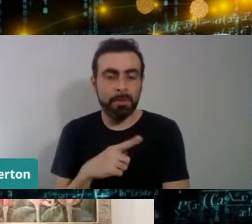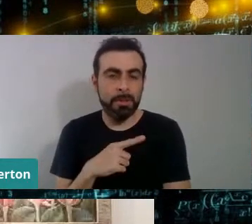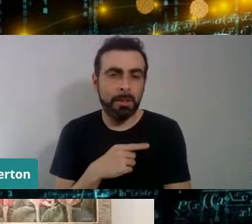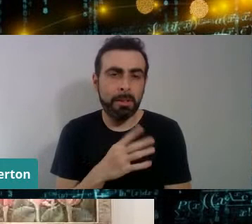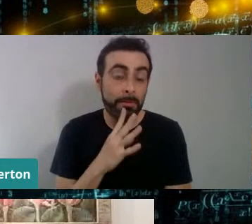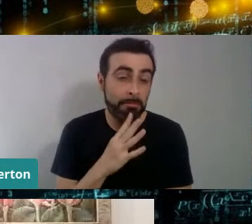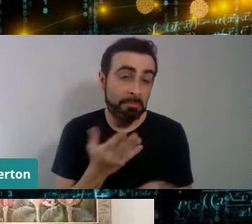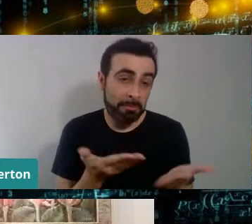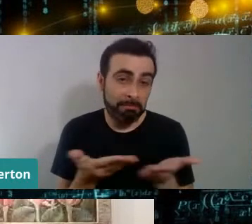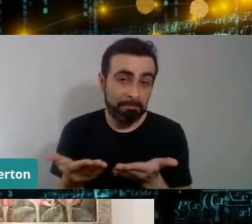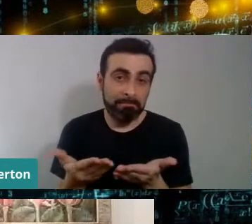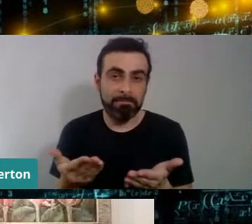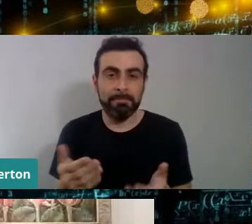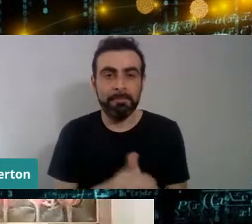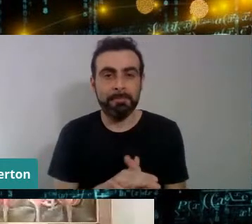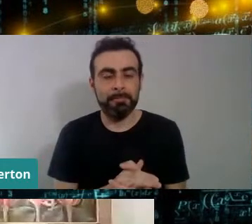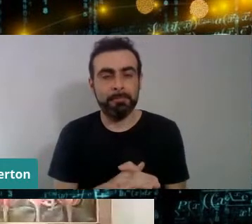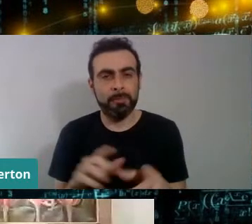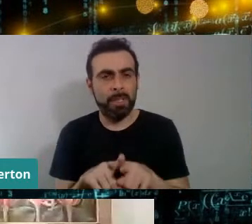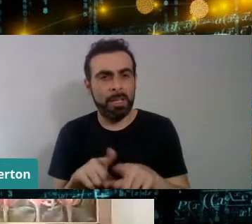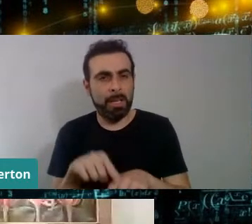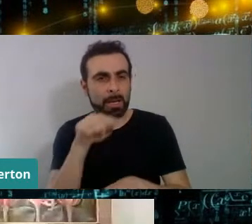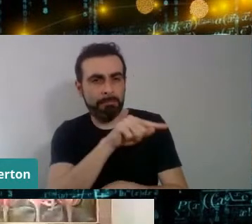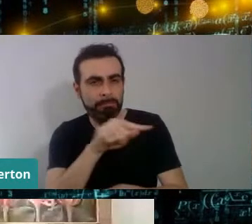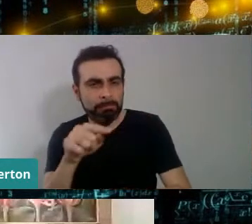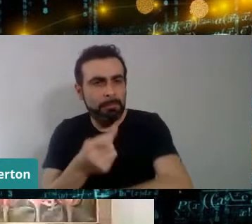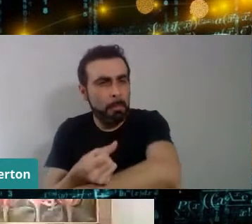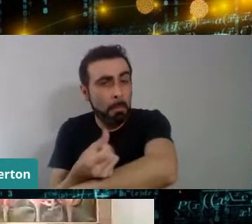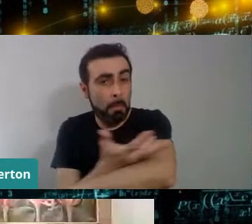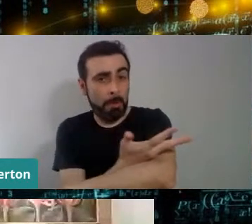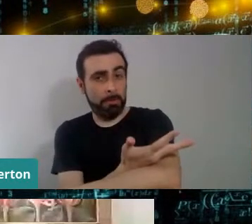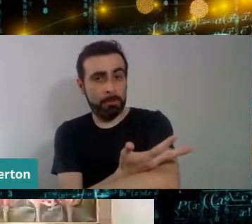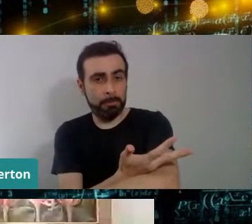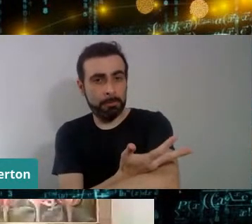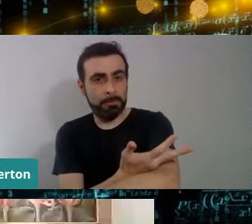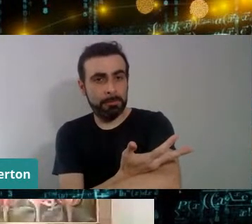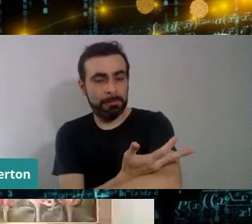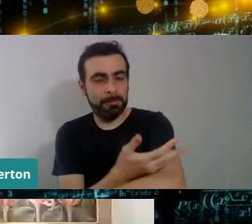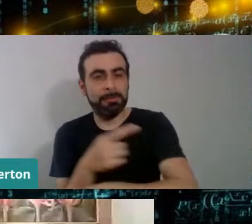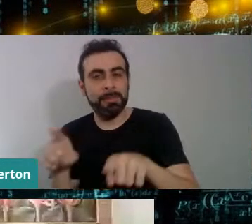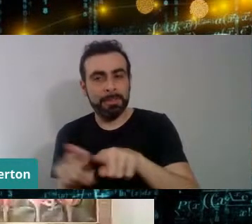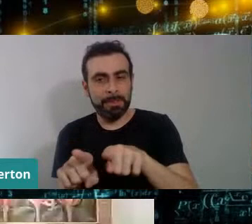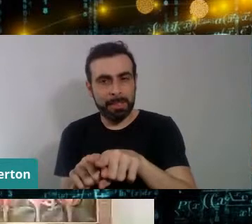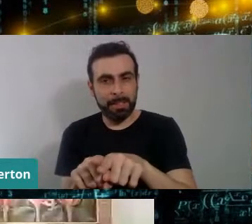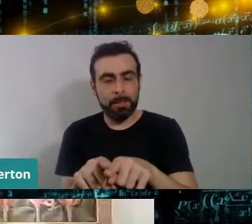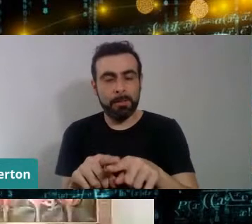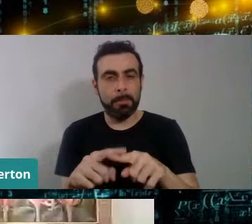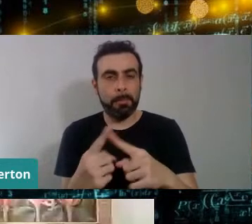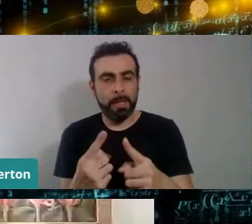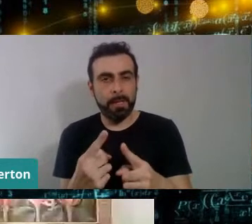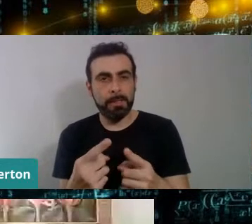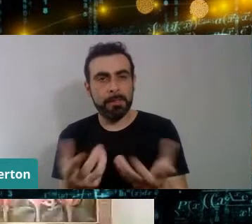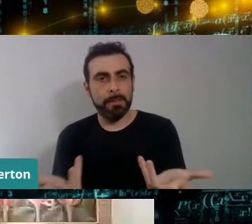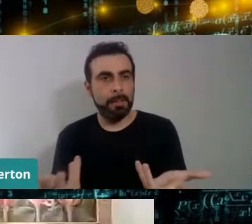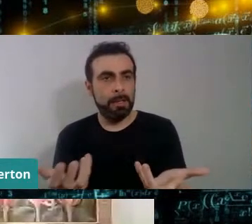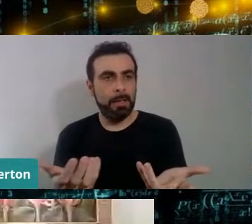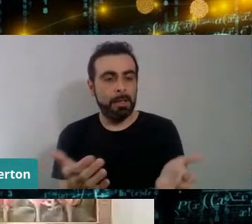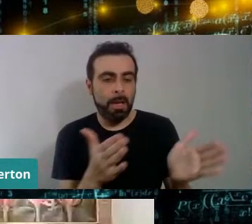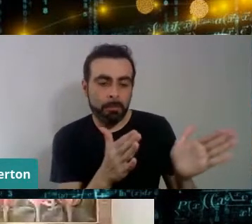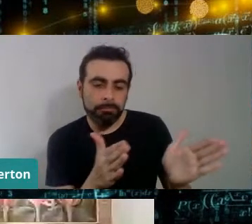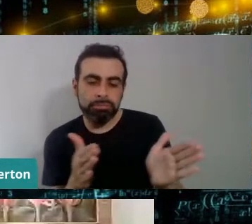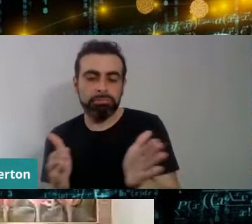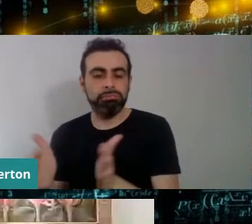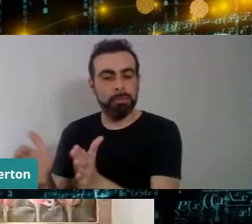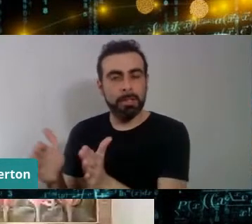Ela é emocionante. Emocionante, e Eu queria agora caminhar um pouquinho,